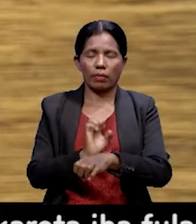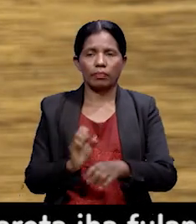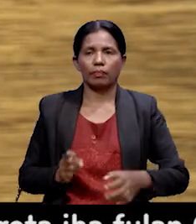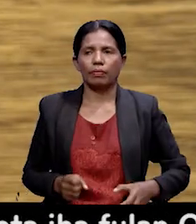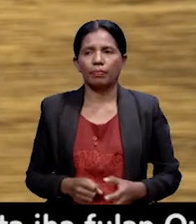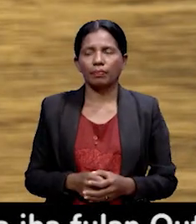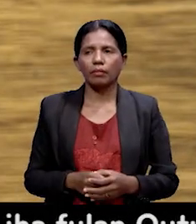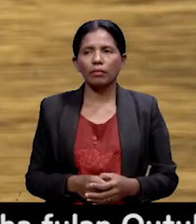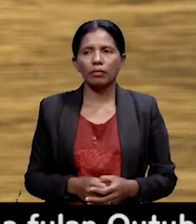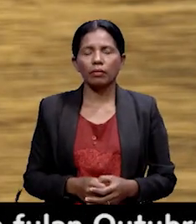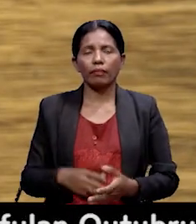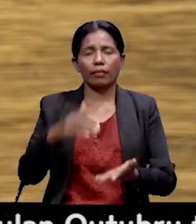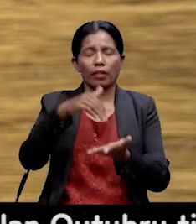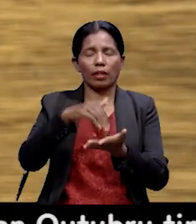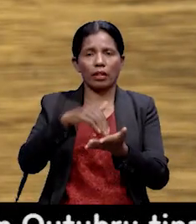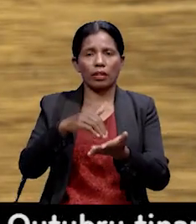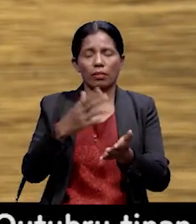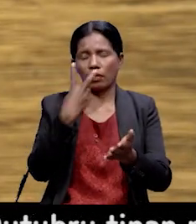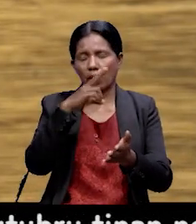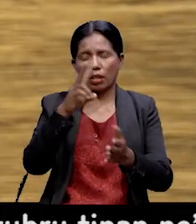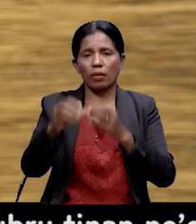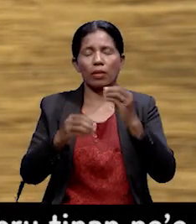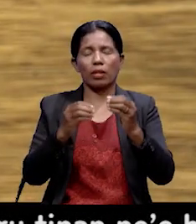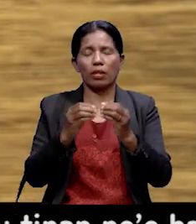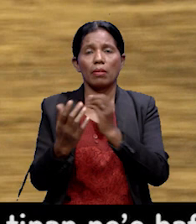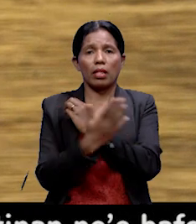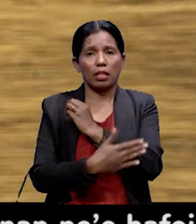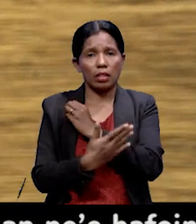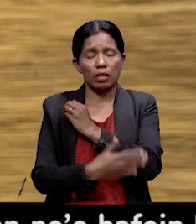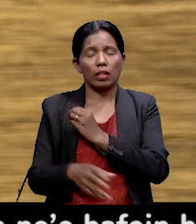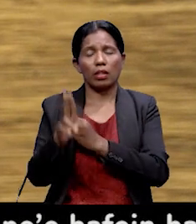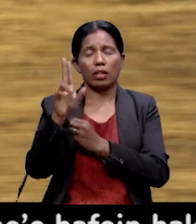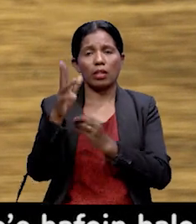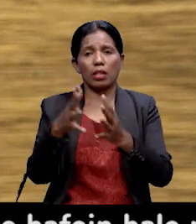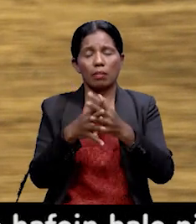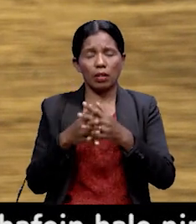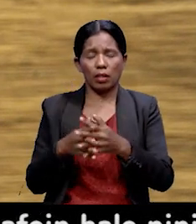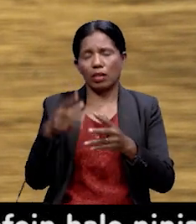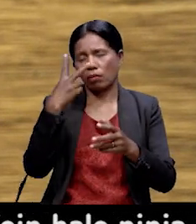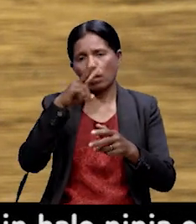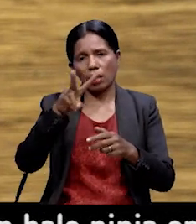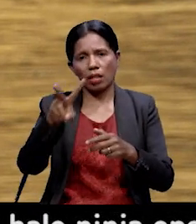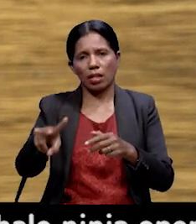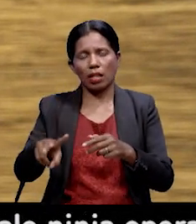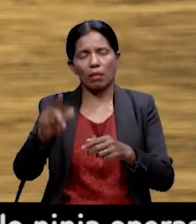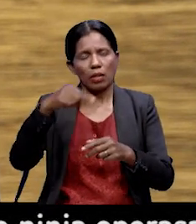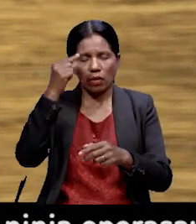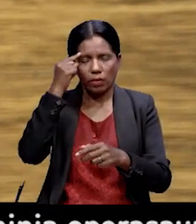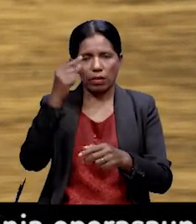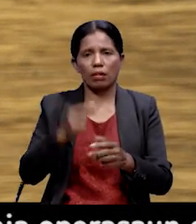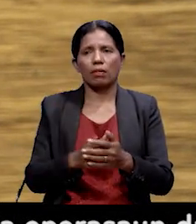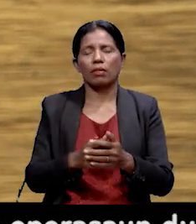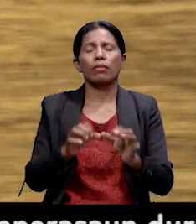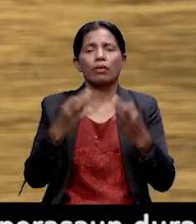realizado sob a égide da Organização das Nações Unidas confirmou a percepção do governo de que as famílias